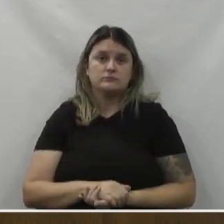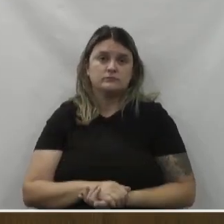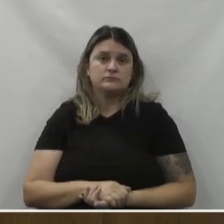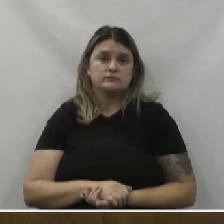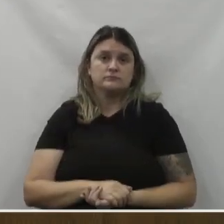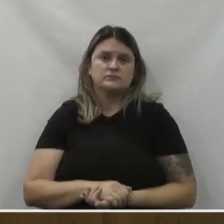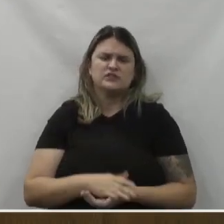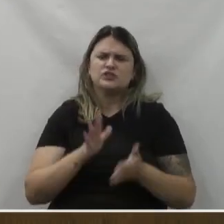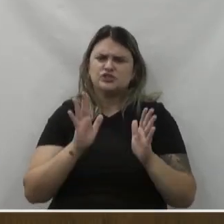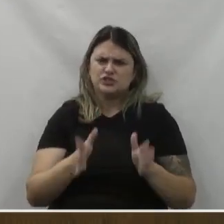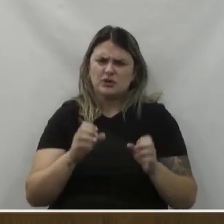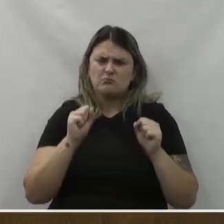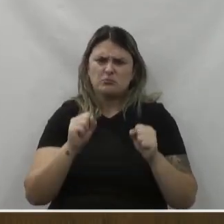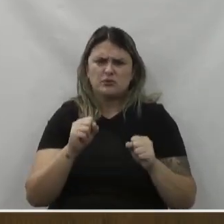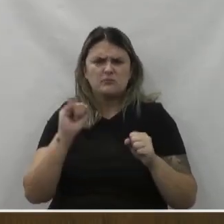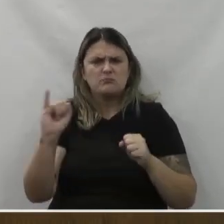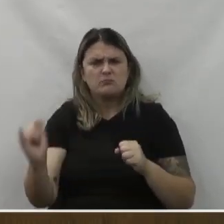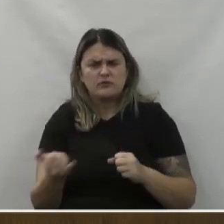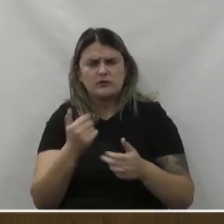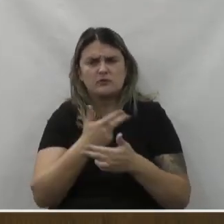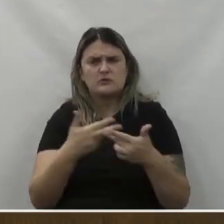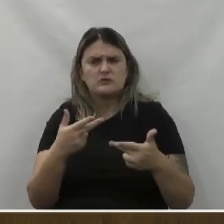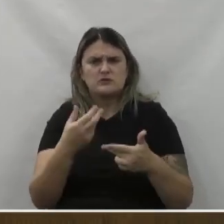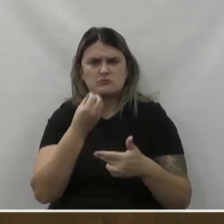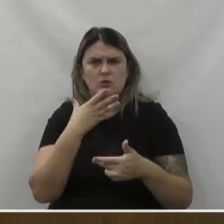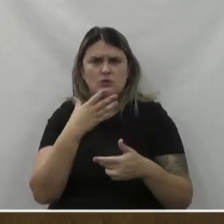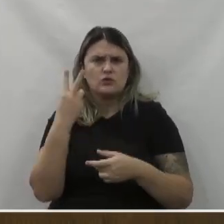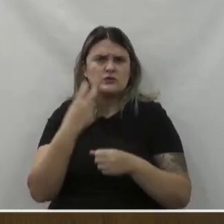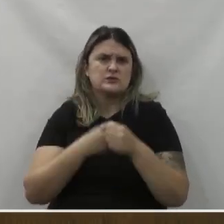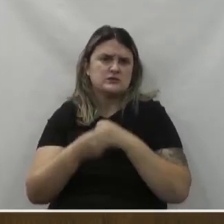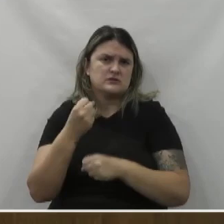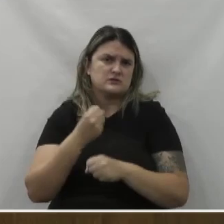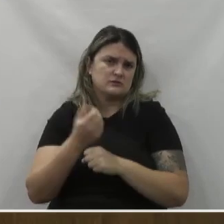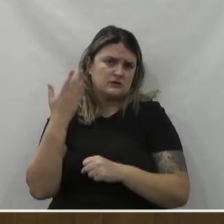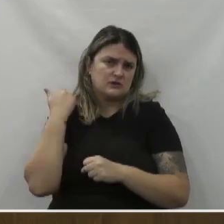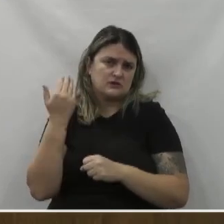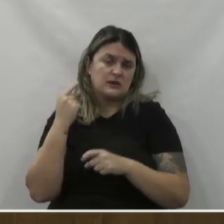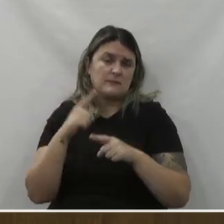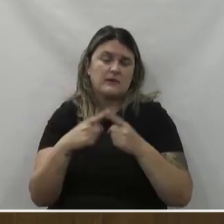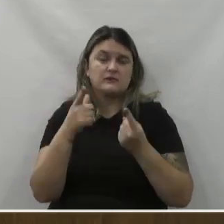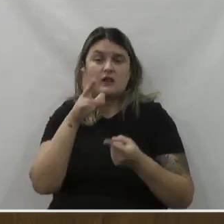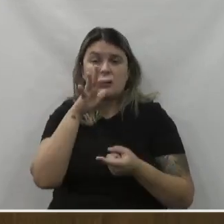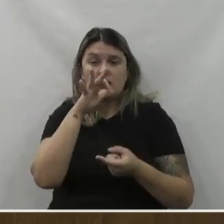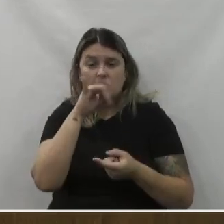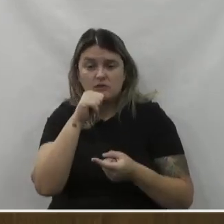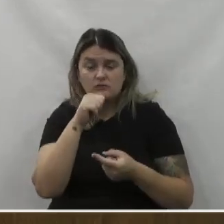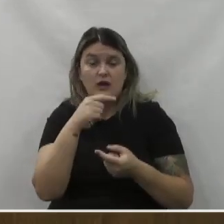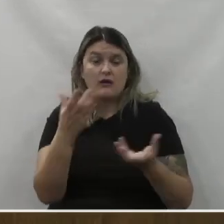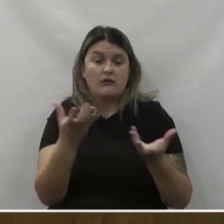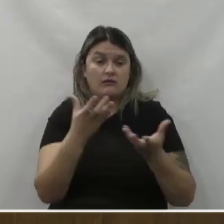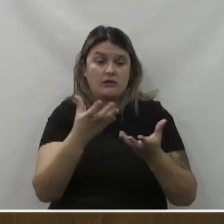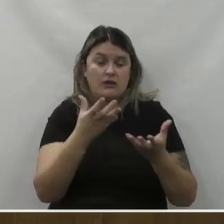Já poderíamos estar colhendo os frutos há 2 anos atrás, né? A cidade poderia estar totalmente iluminada,